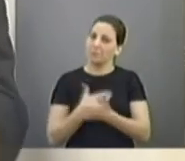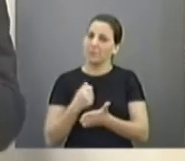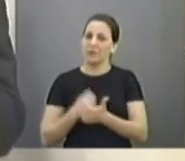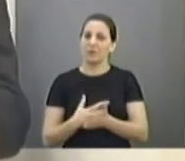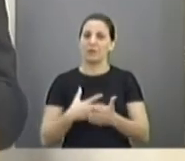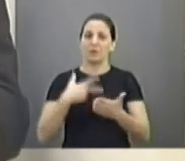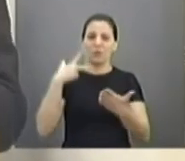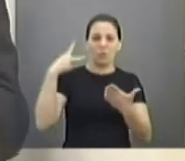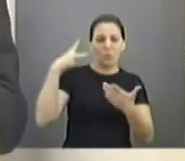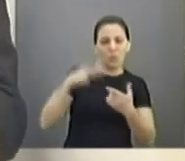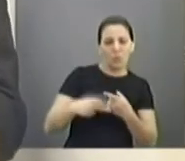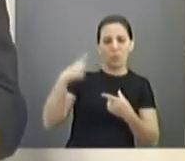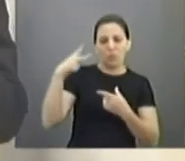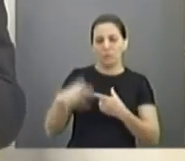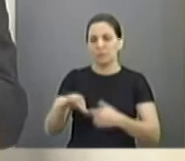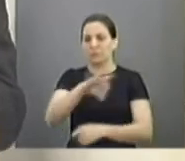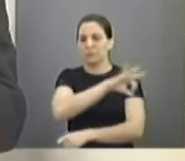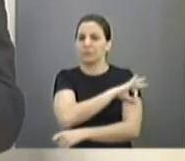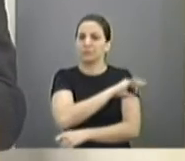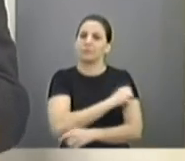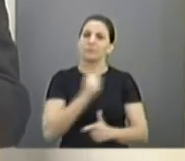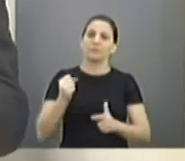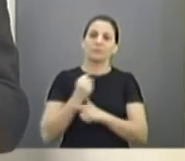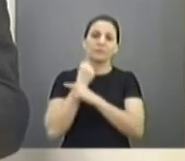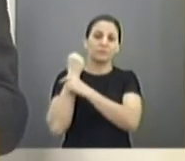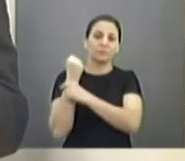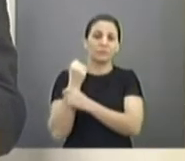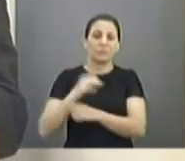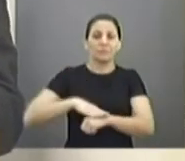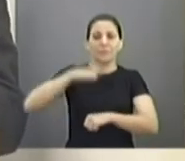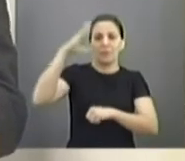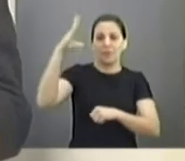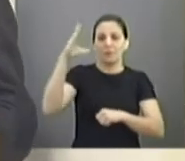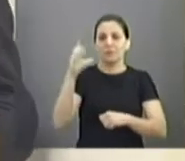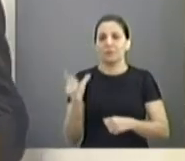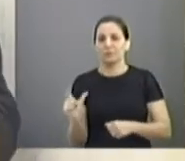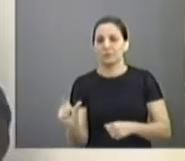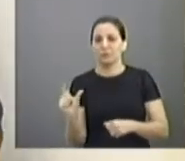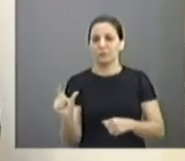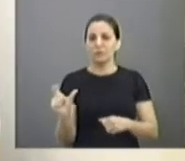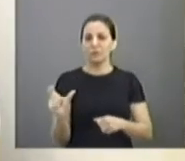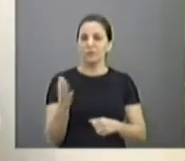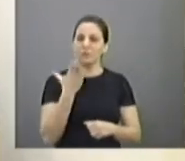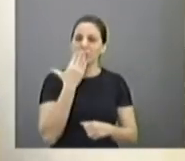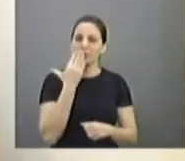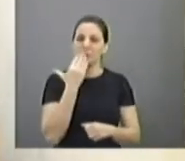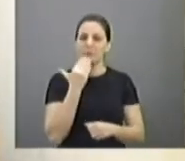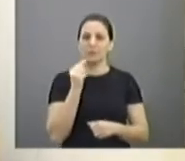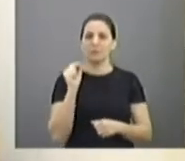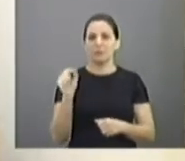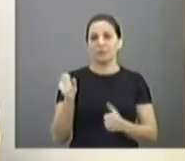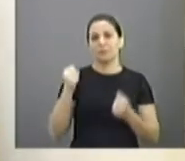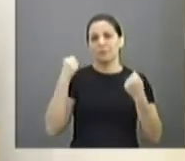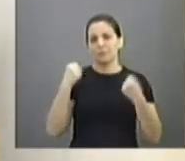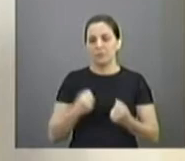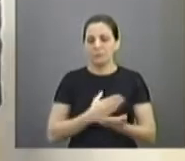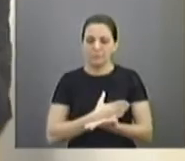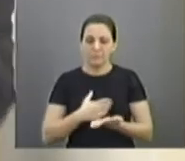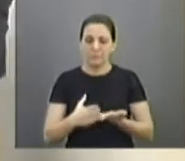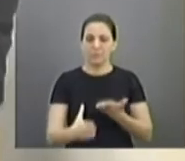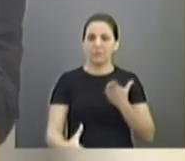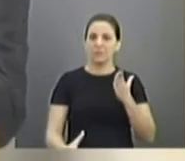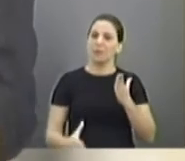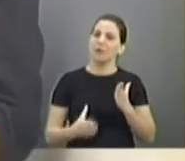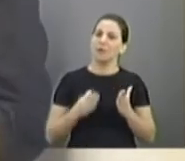série de cortes na prefeitura para garantir um aumento significativo no ticket alimentação e poderia começar com pelo